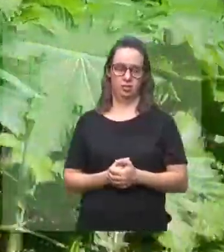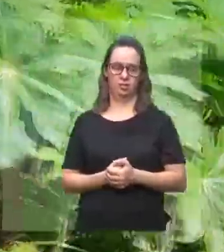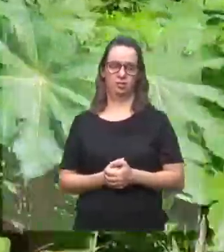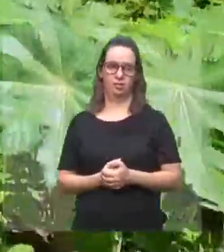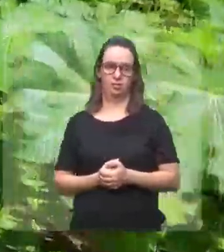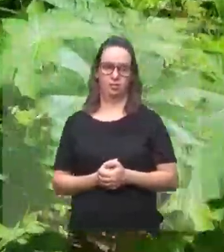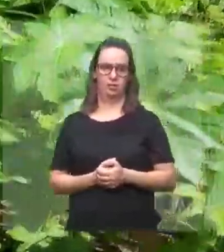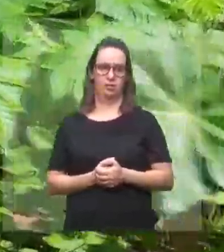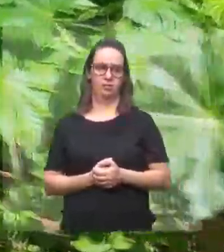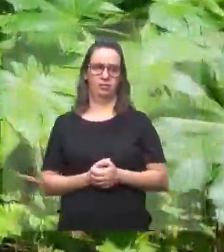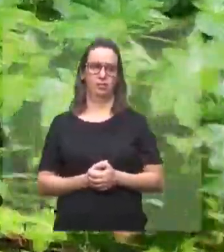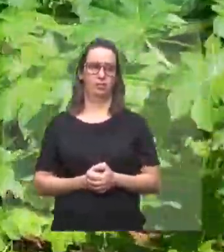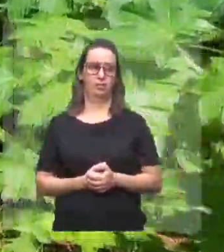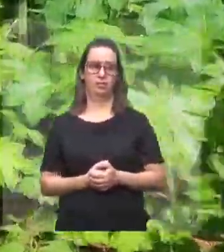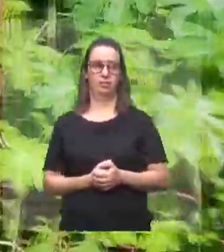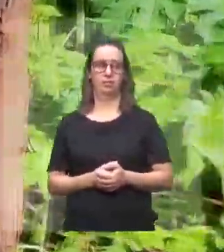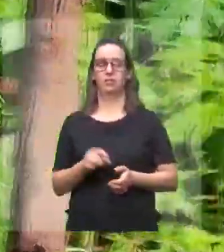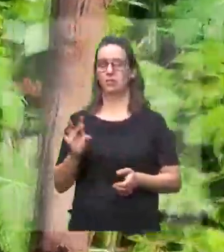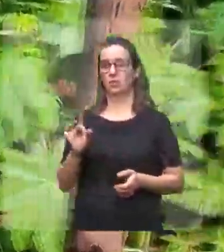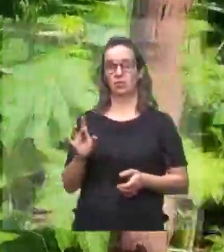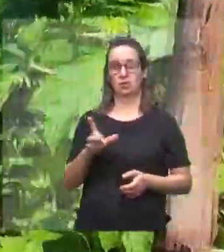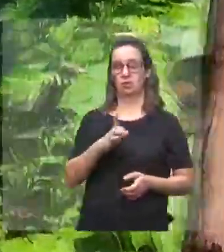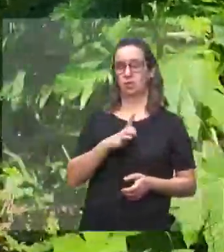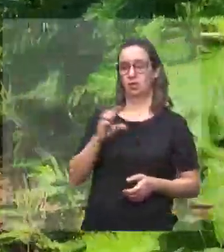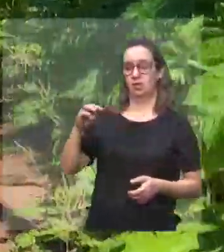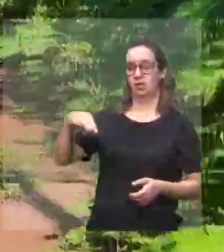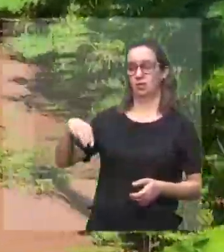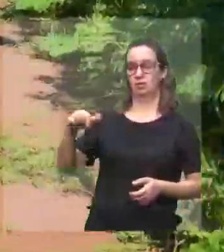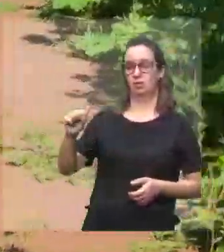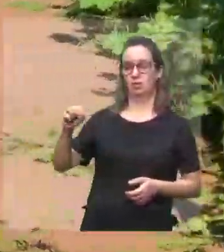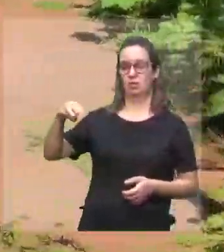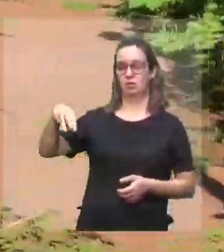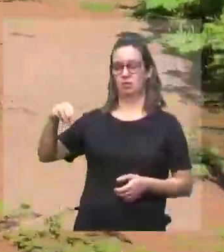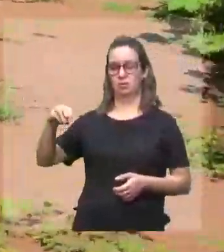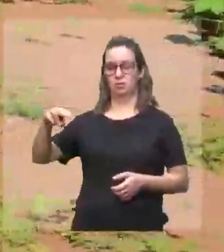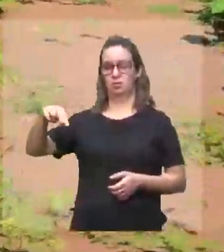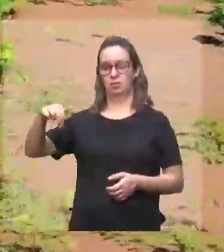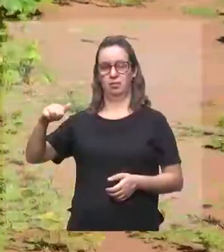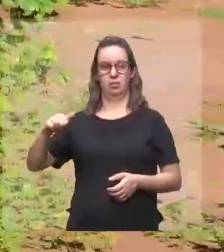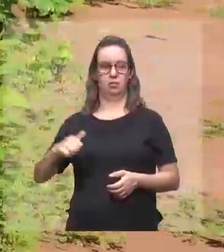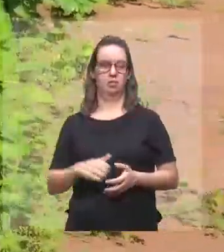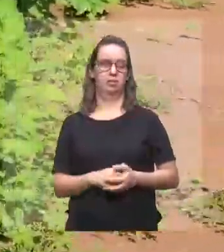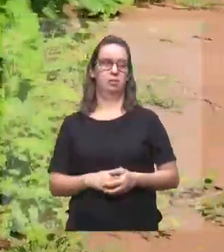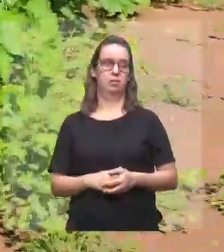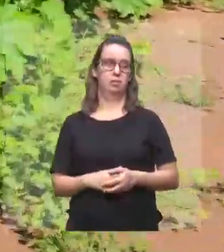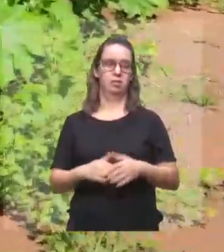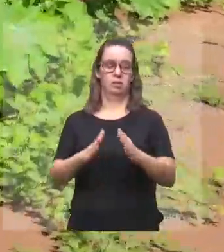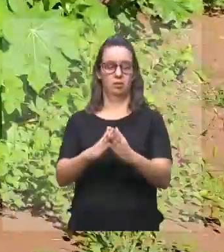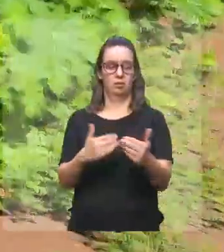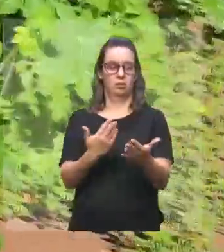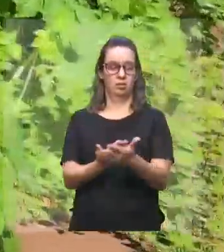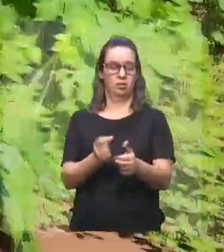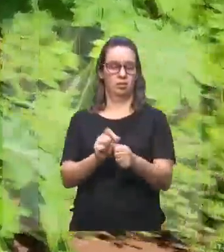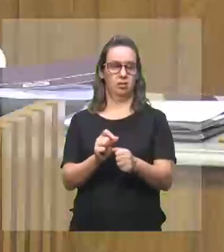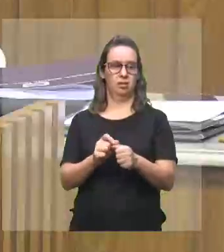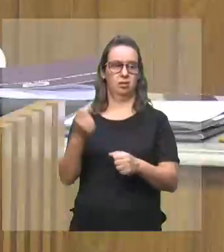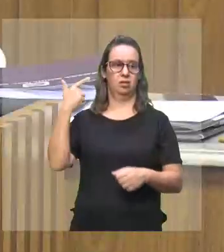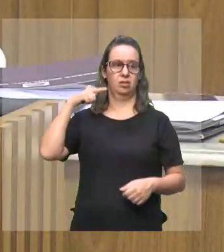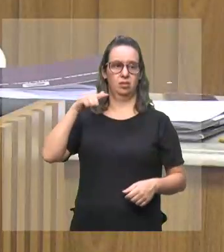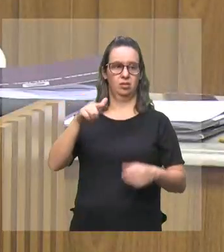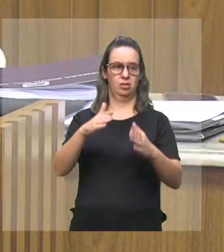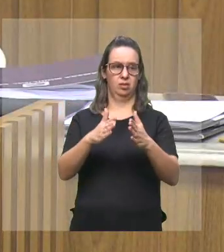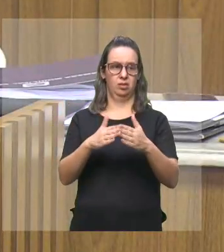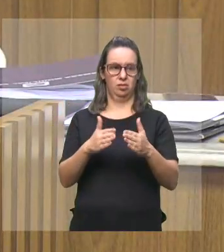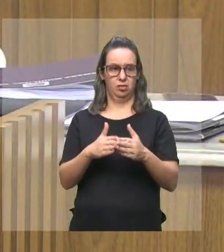né? Mamona para todo lado, triste. A gente não sabe, mas o requerimento está feito e vamos continuar cobrando. Acabou meu